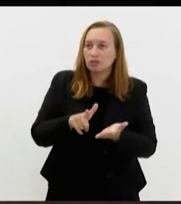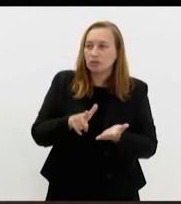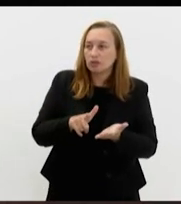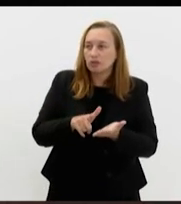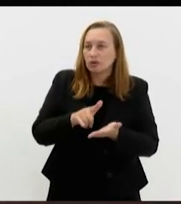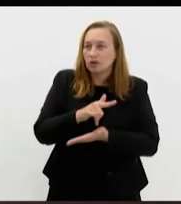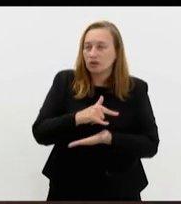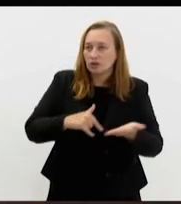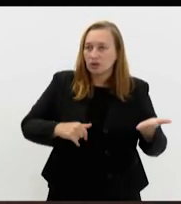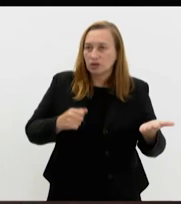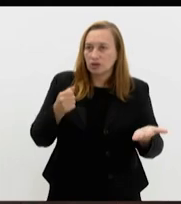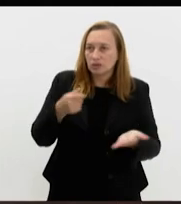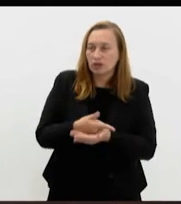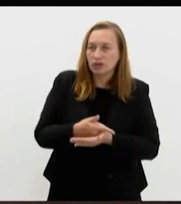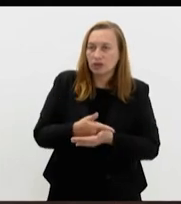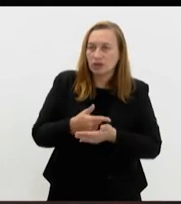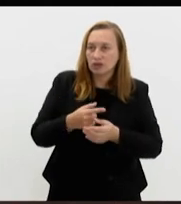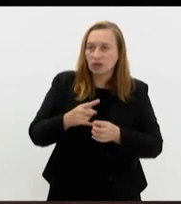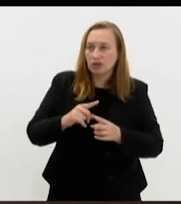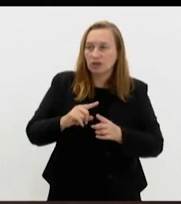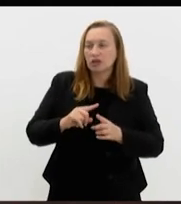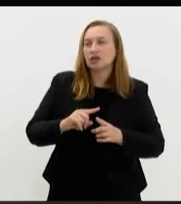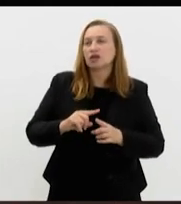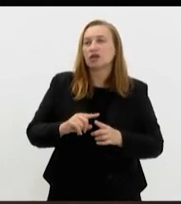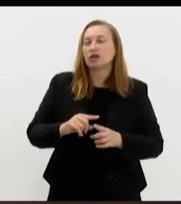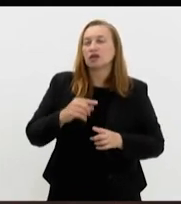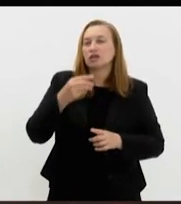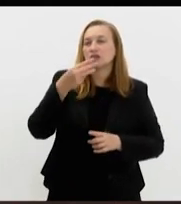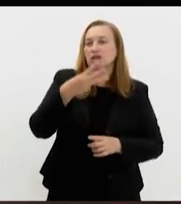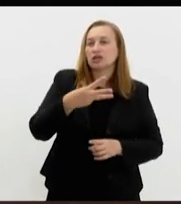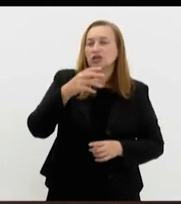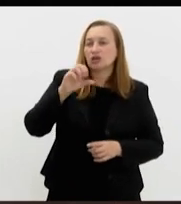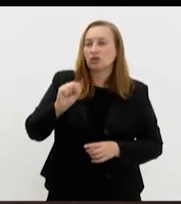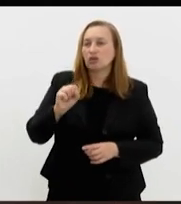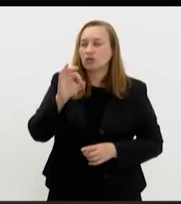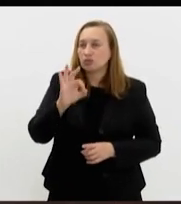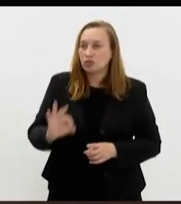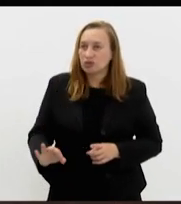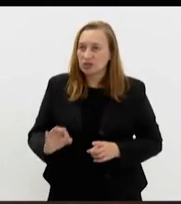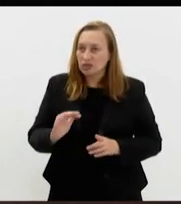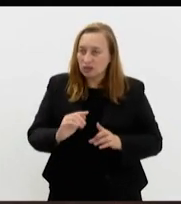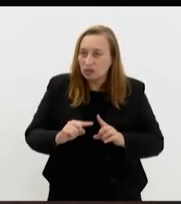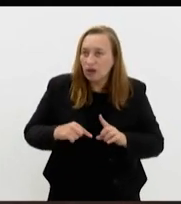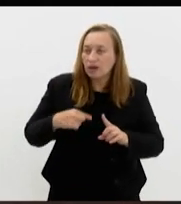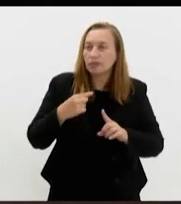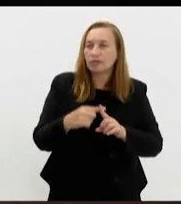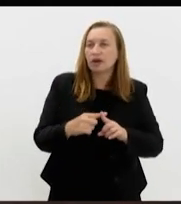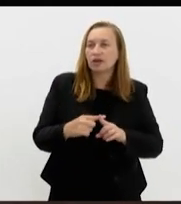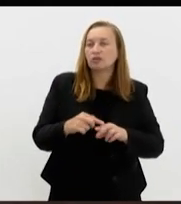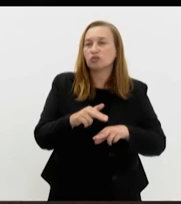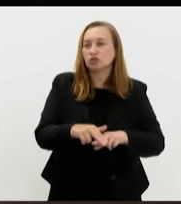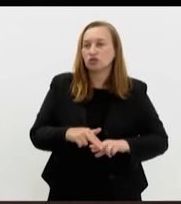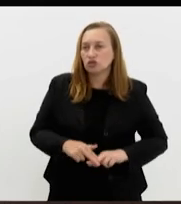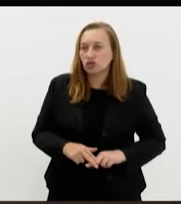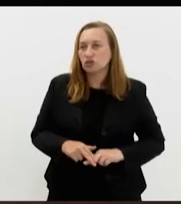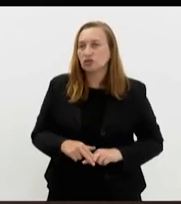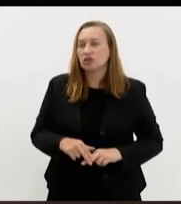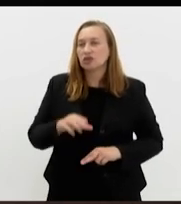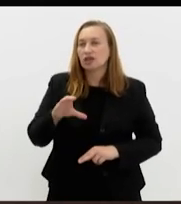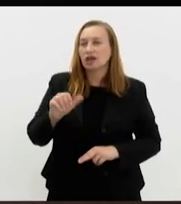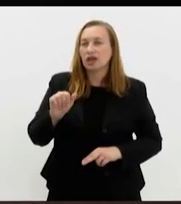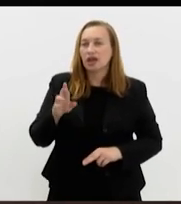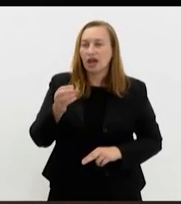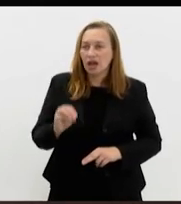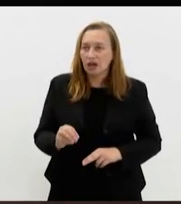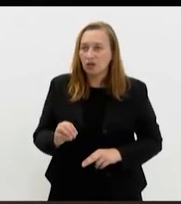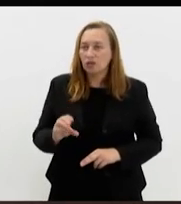cresceu 28% em razão do aumento desses cargos comissionados. Para e que hoje, deputada. Já